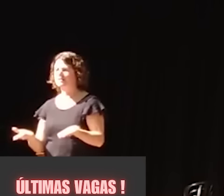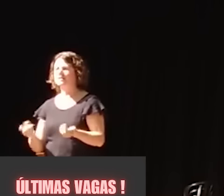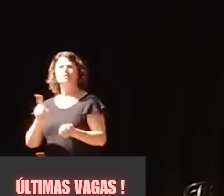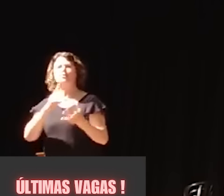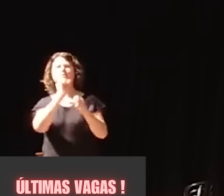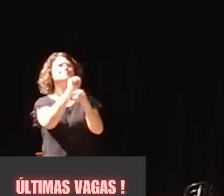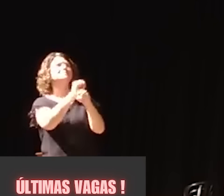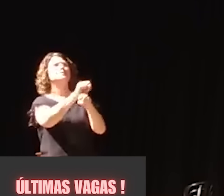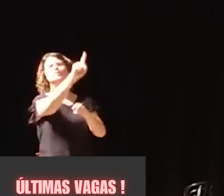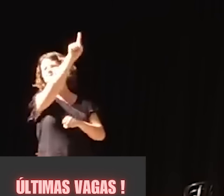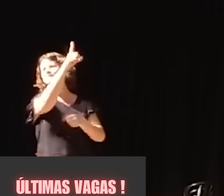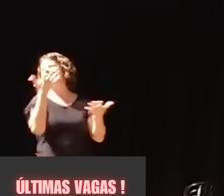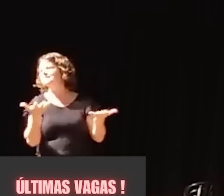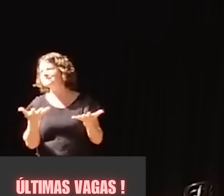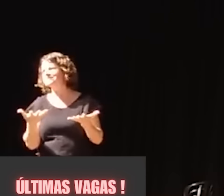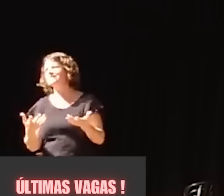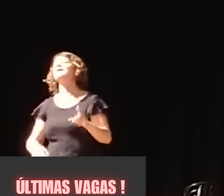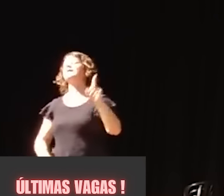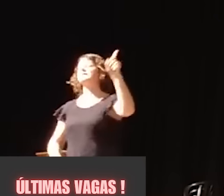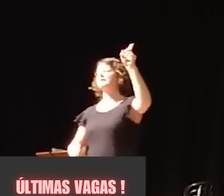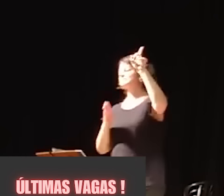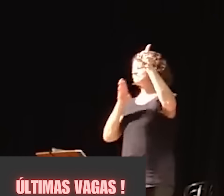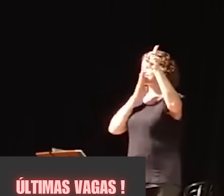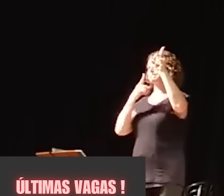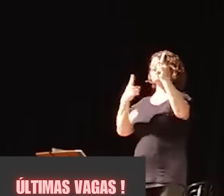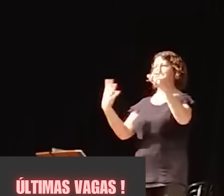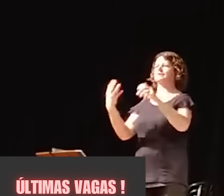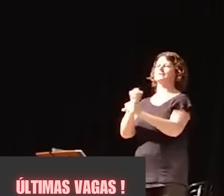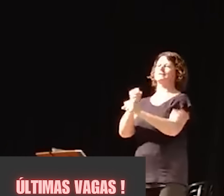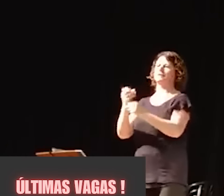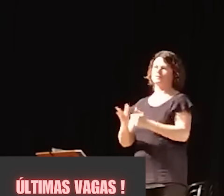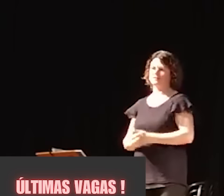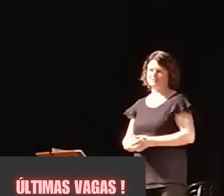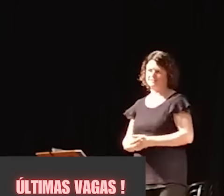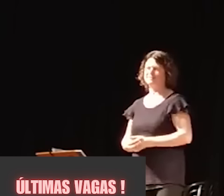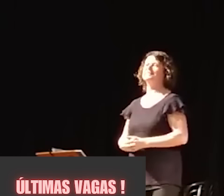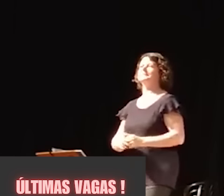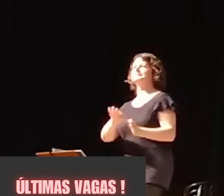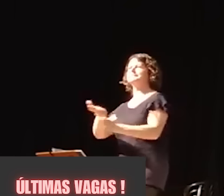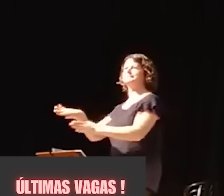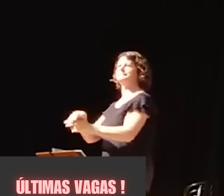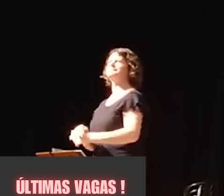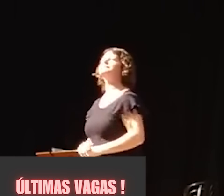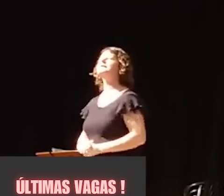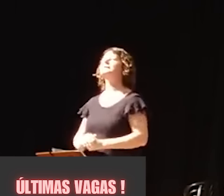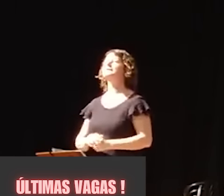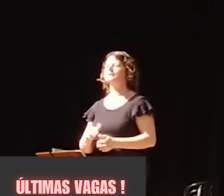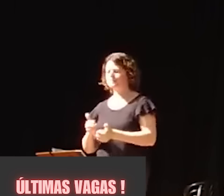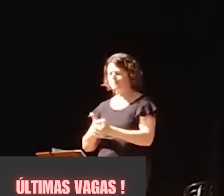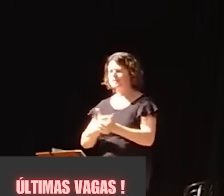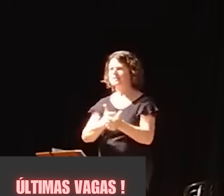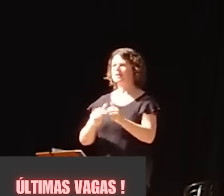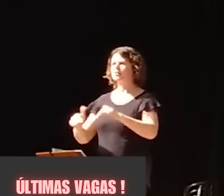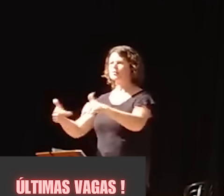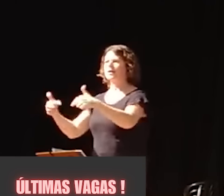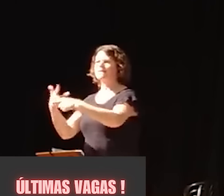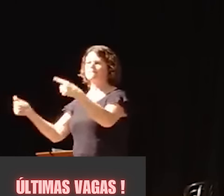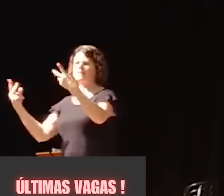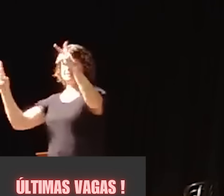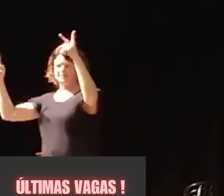vou te dar de volta pode passar perseguir lutar e vencer Esse é o Salmo